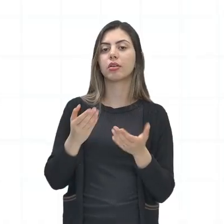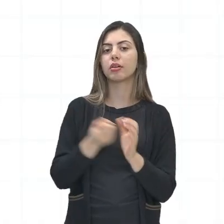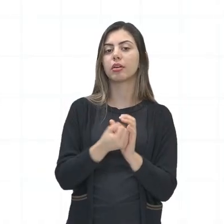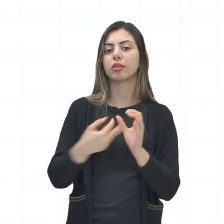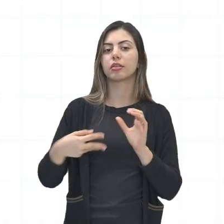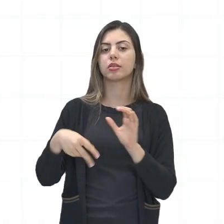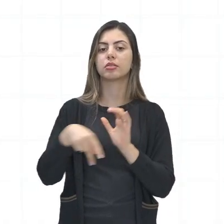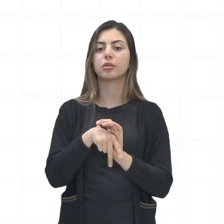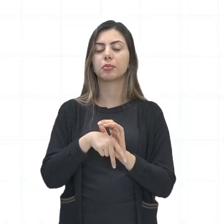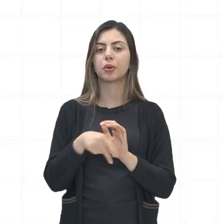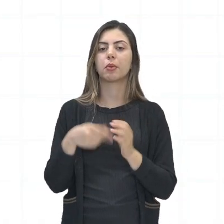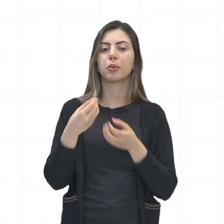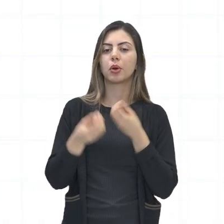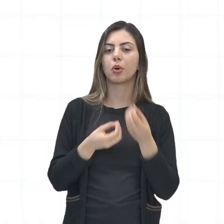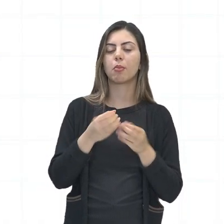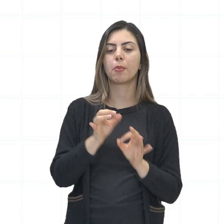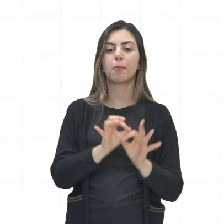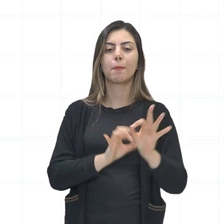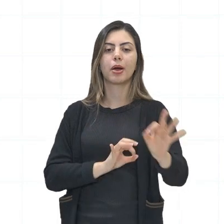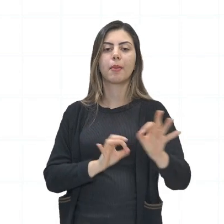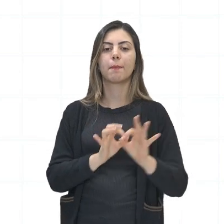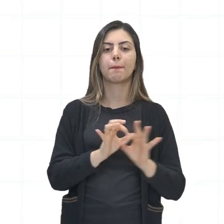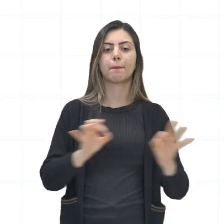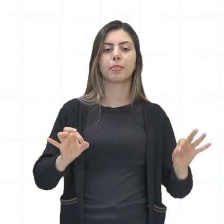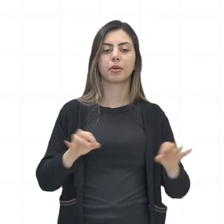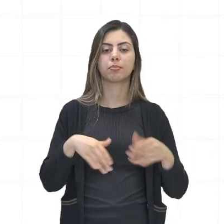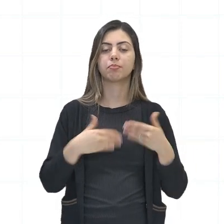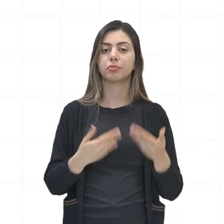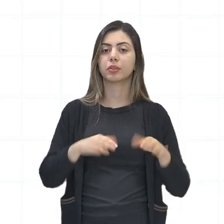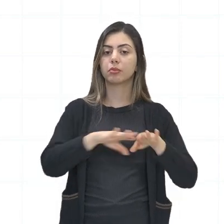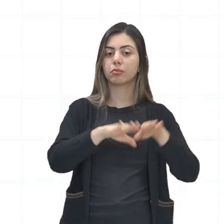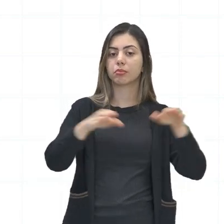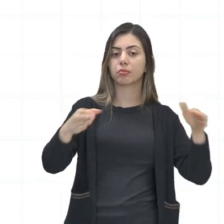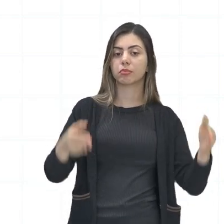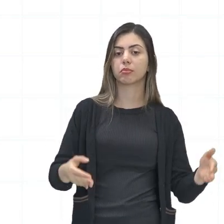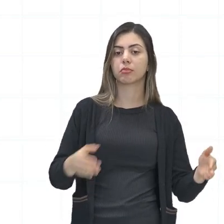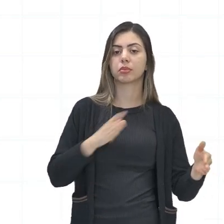mesa. Então a mesa mede